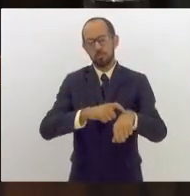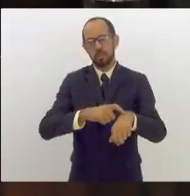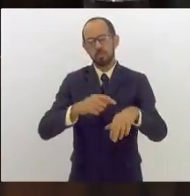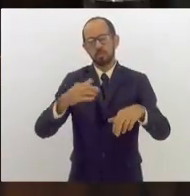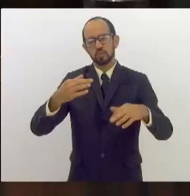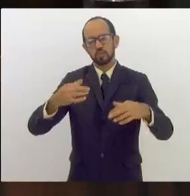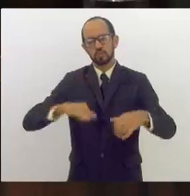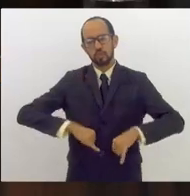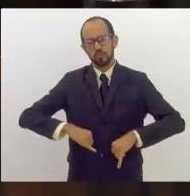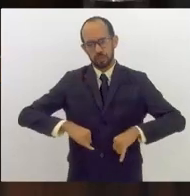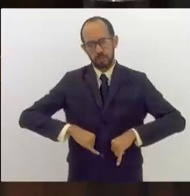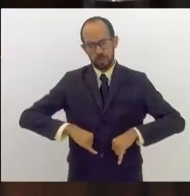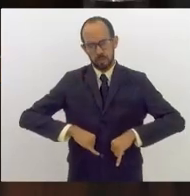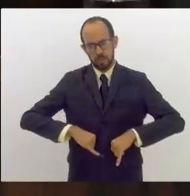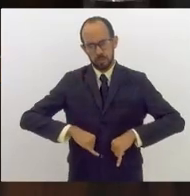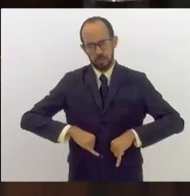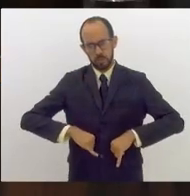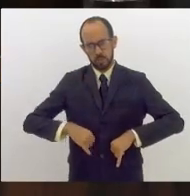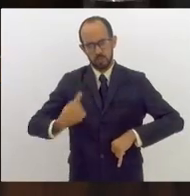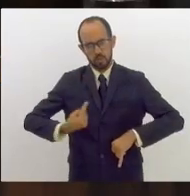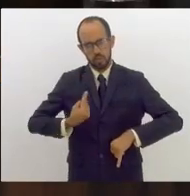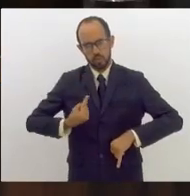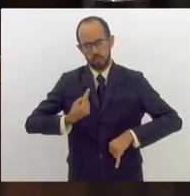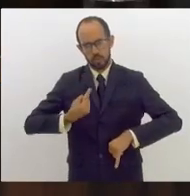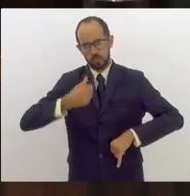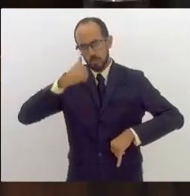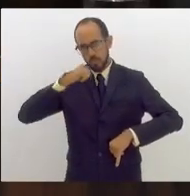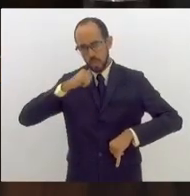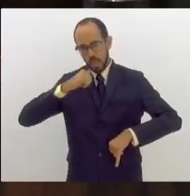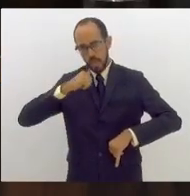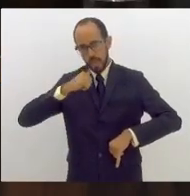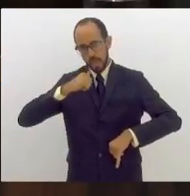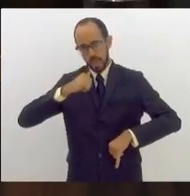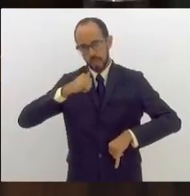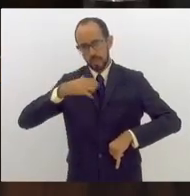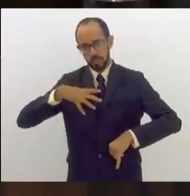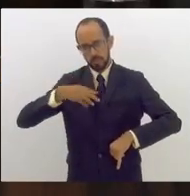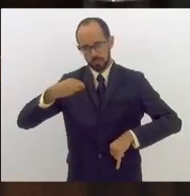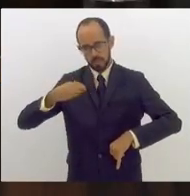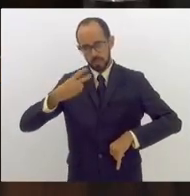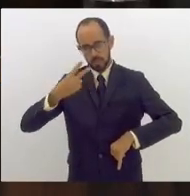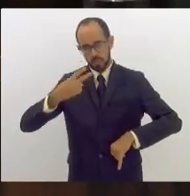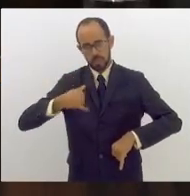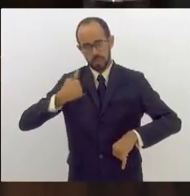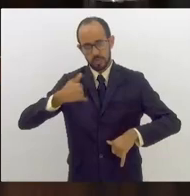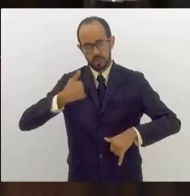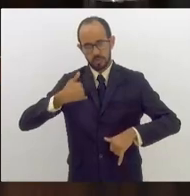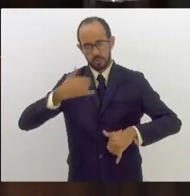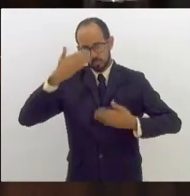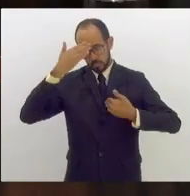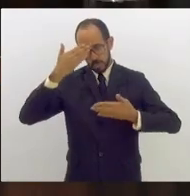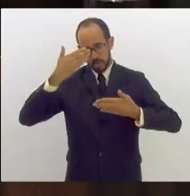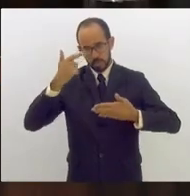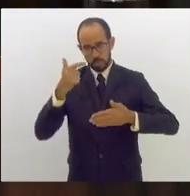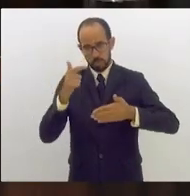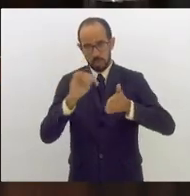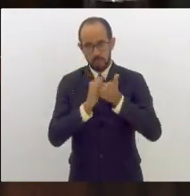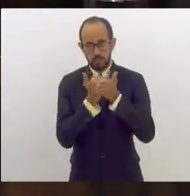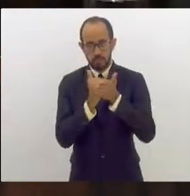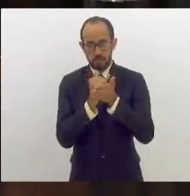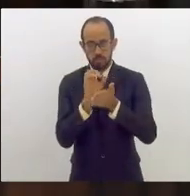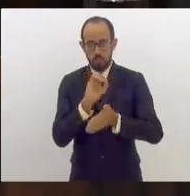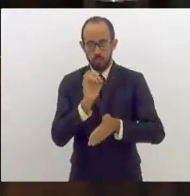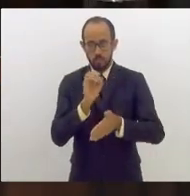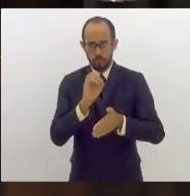e ficam sozinhas uma mulher uma criança de 2 anos muito obrigada não havendo mais oradores